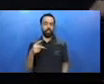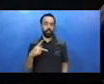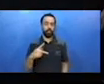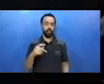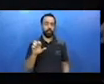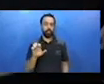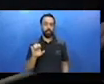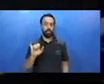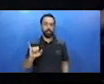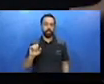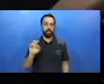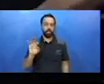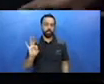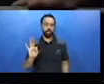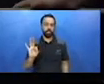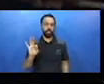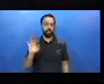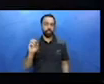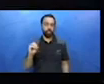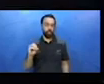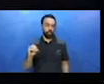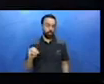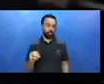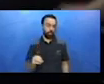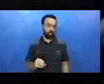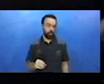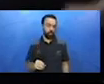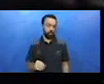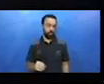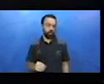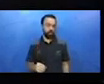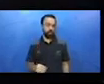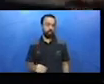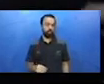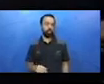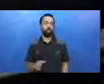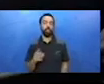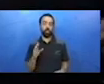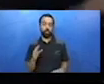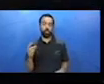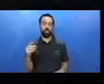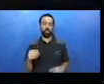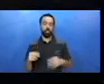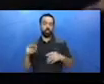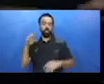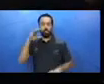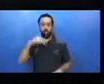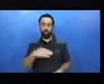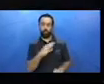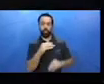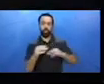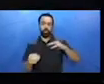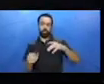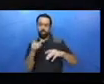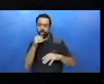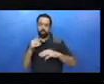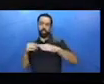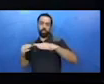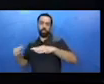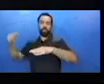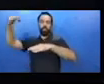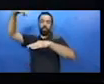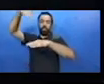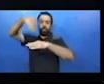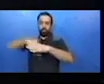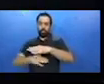peito ele é caracterizado por quê? O atleta ele sobe e desce dentro da água. Então ele sobe e desce. O nadador ele mergulha na